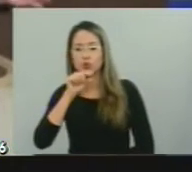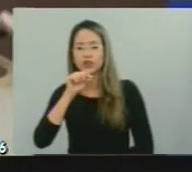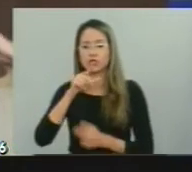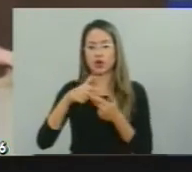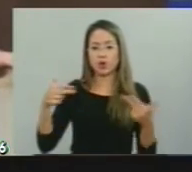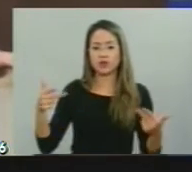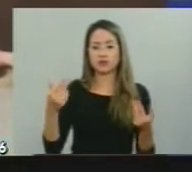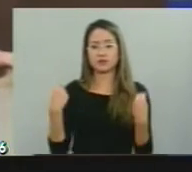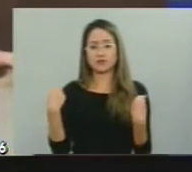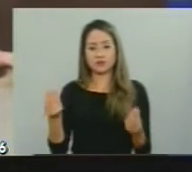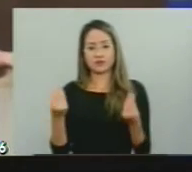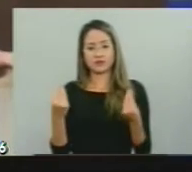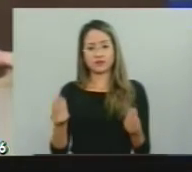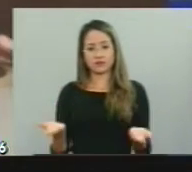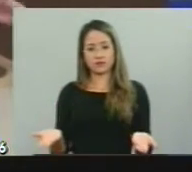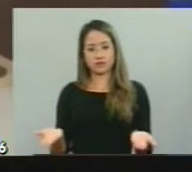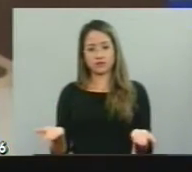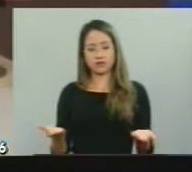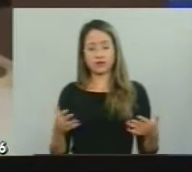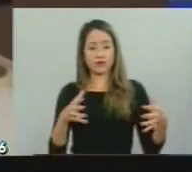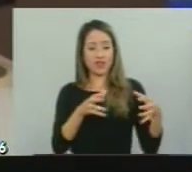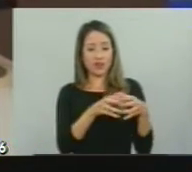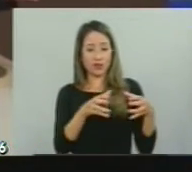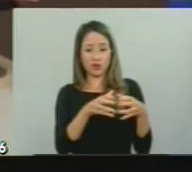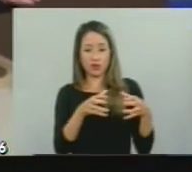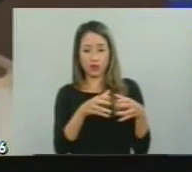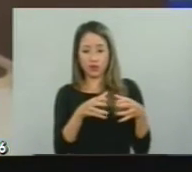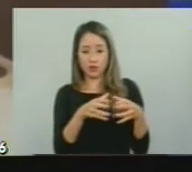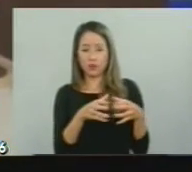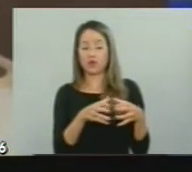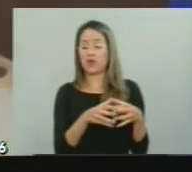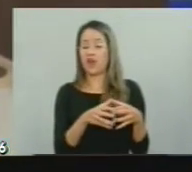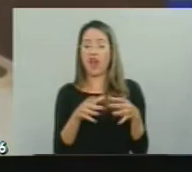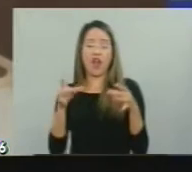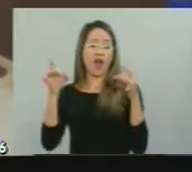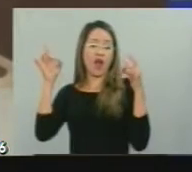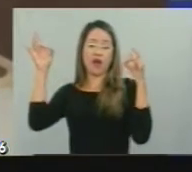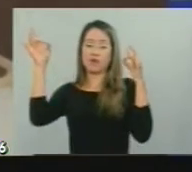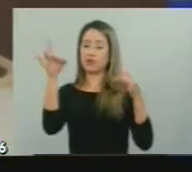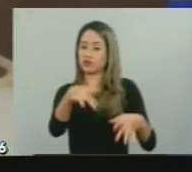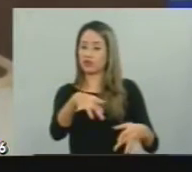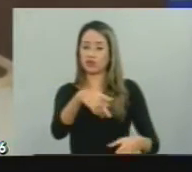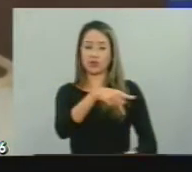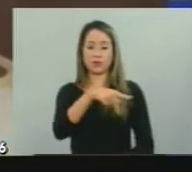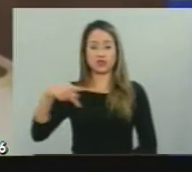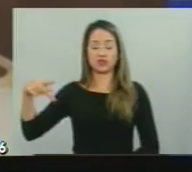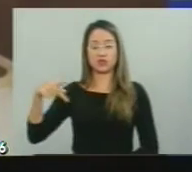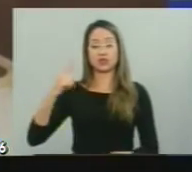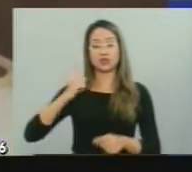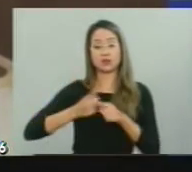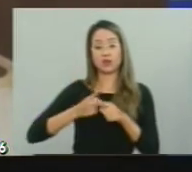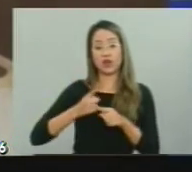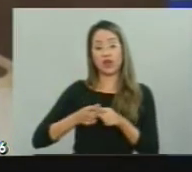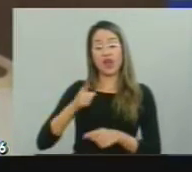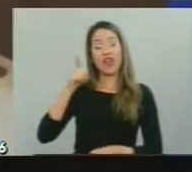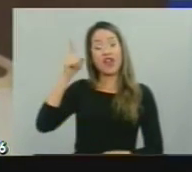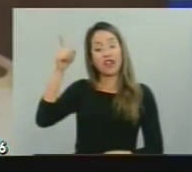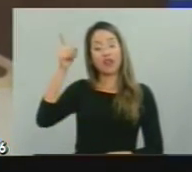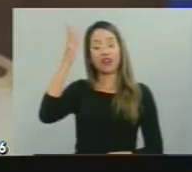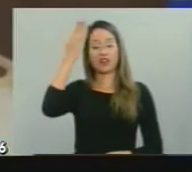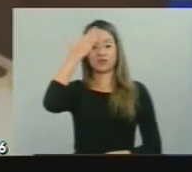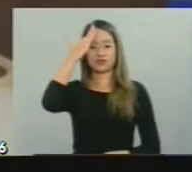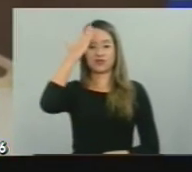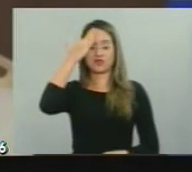abandonou a presidente. Abandonou a presidente. Por quê? Porque ela entendeu que é uma corrosão